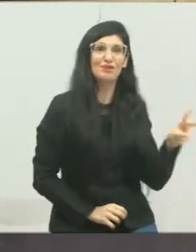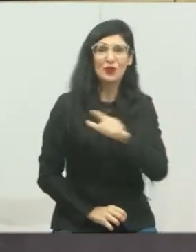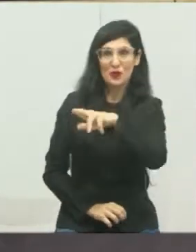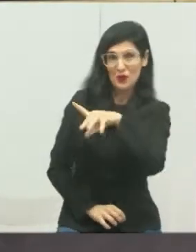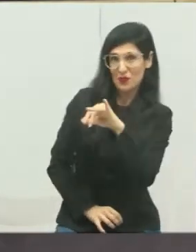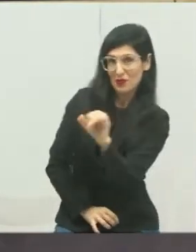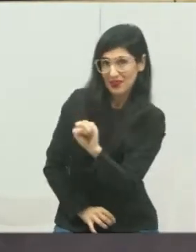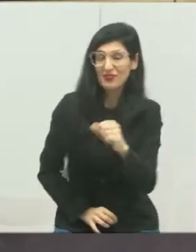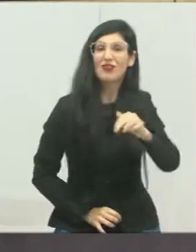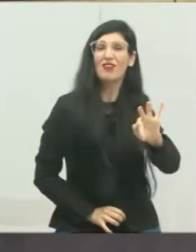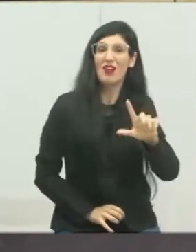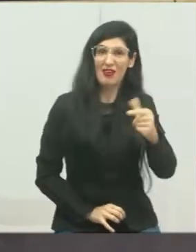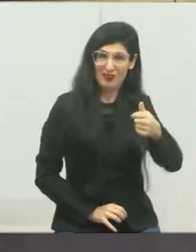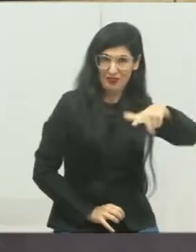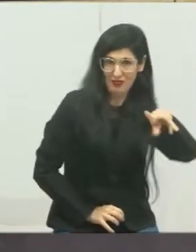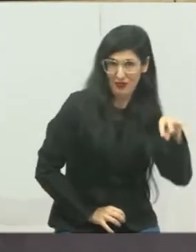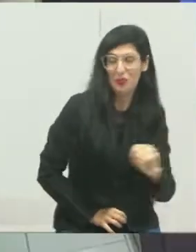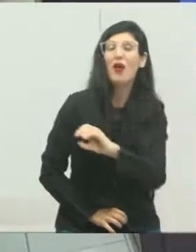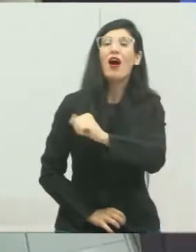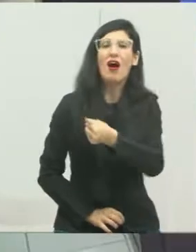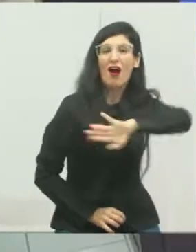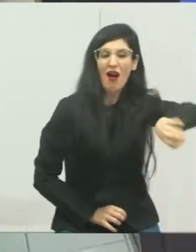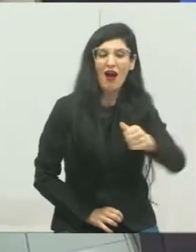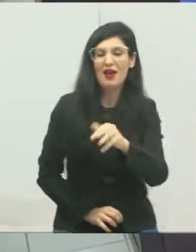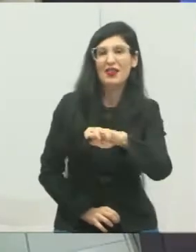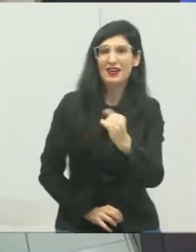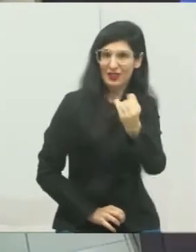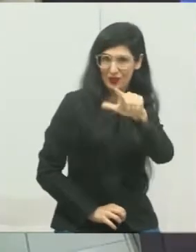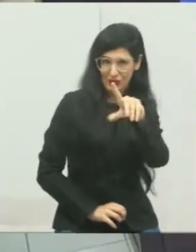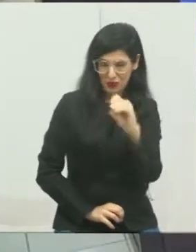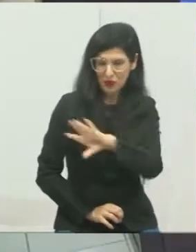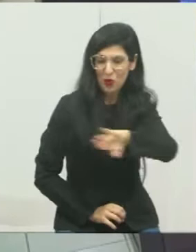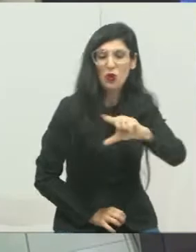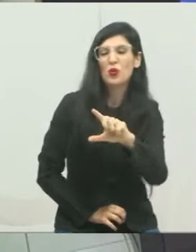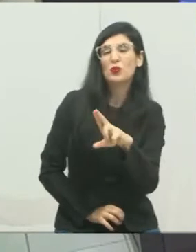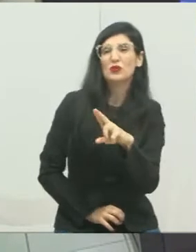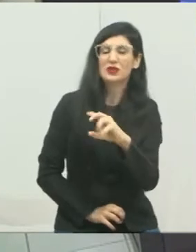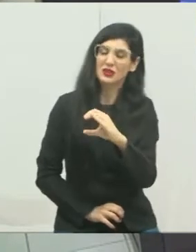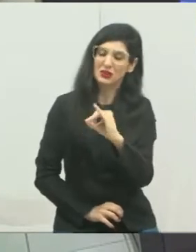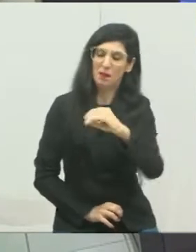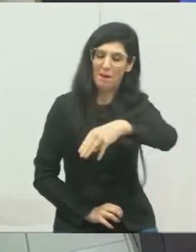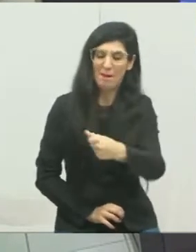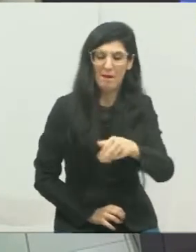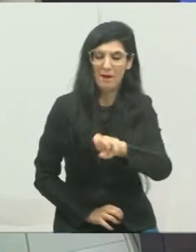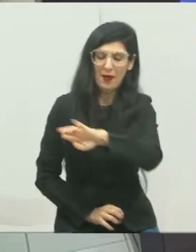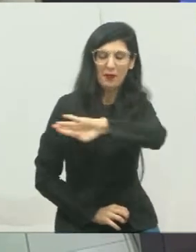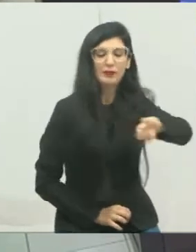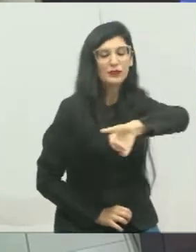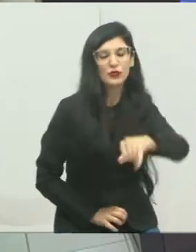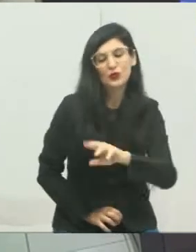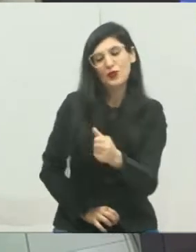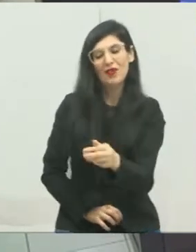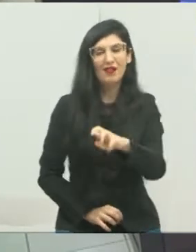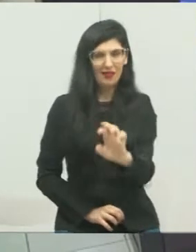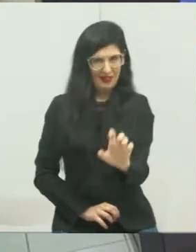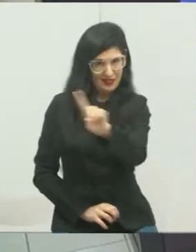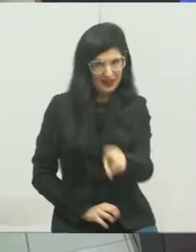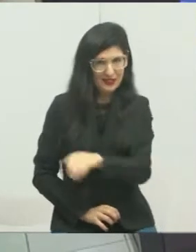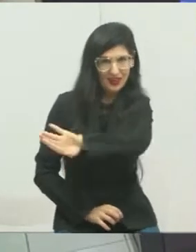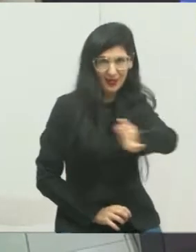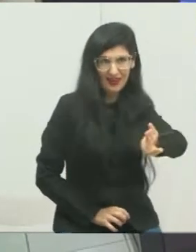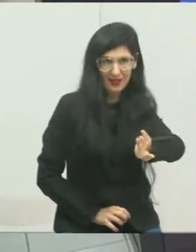Luiz Flávio, Arildo Batista, Lucimar Ponciano, Juarez